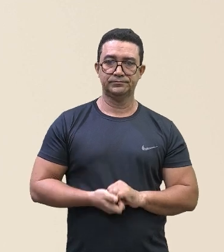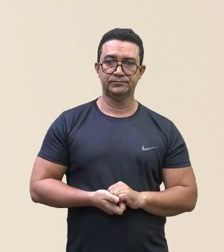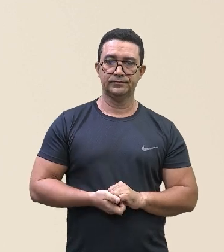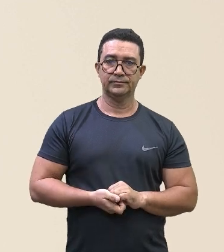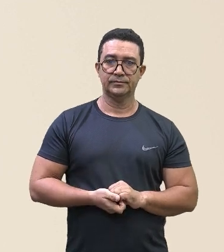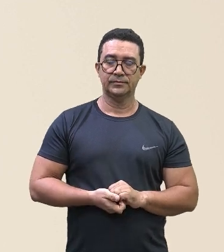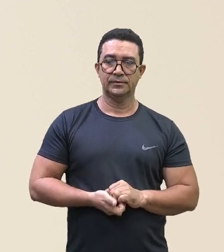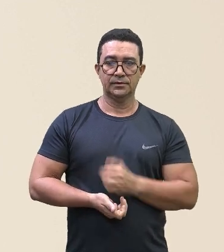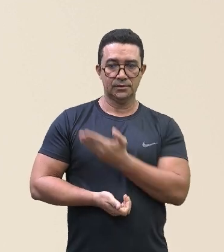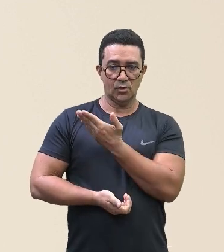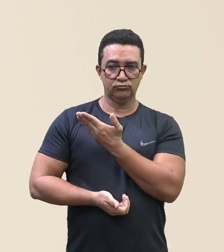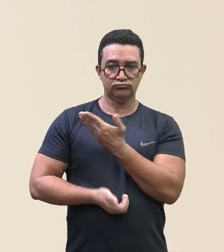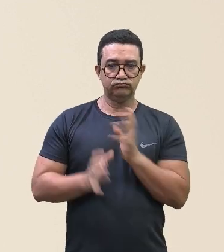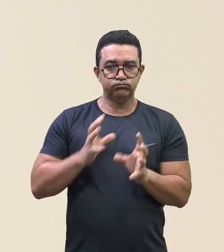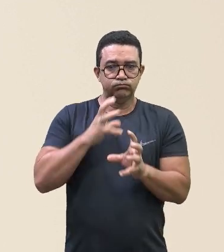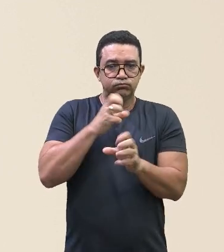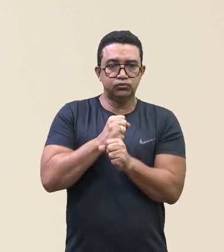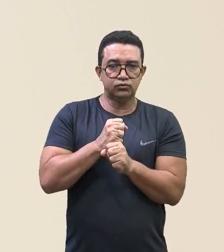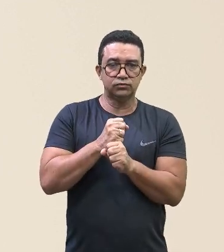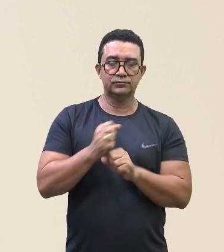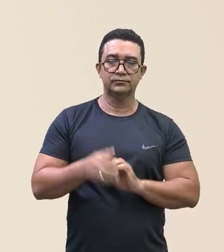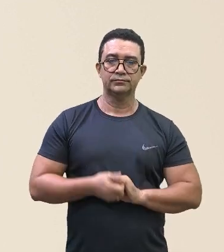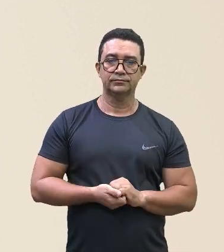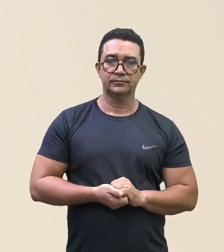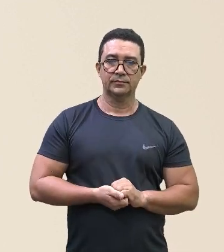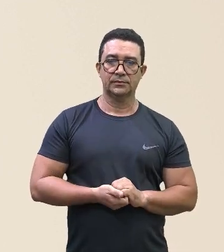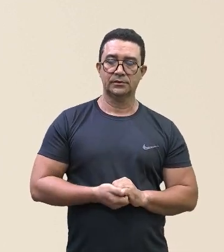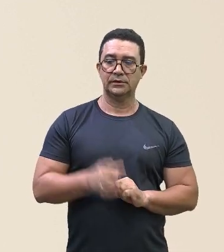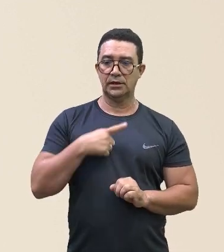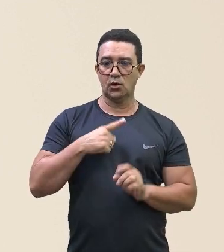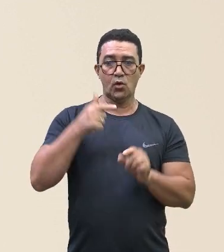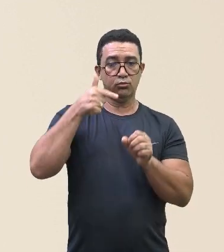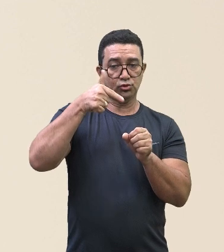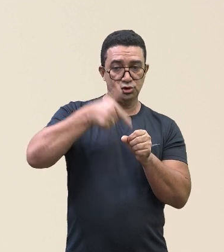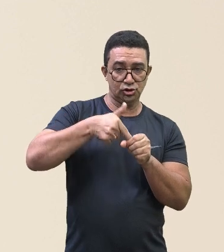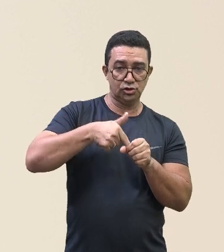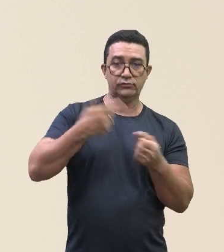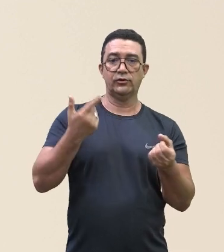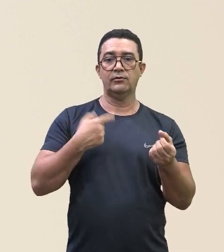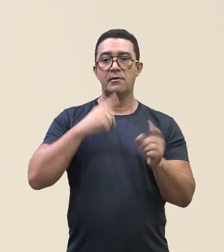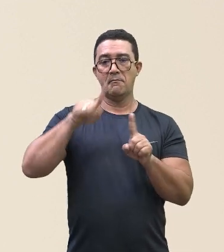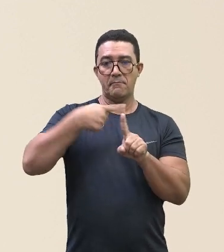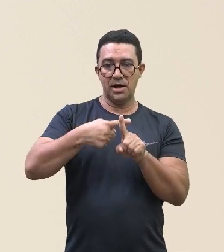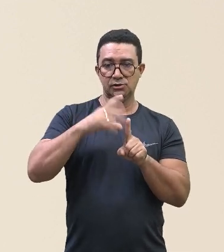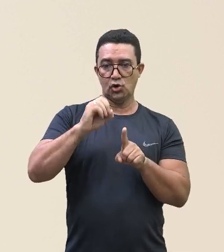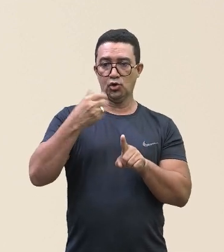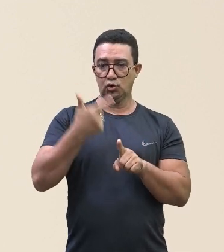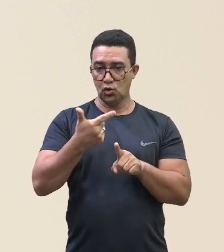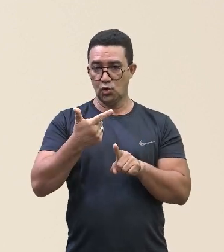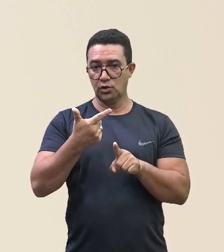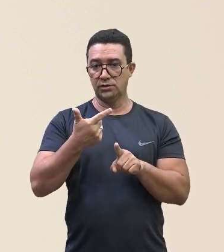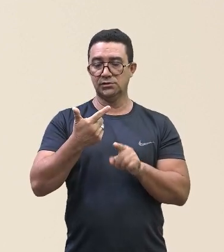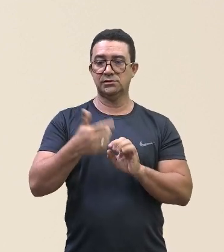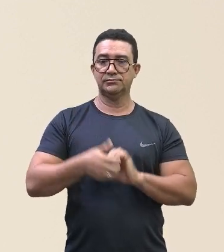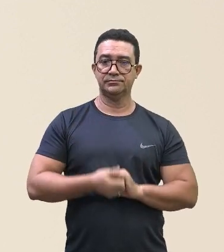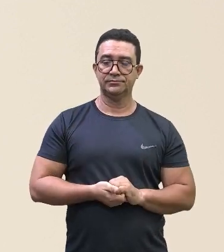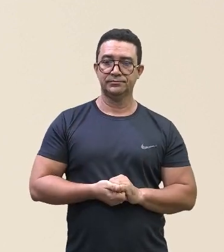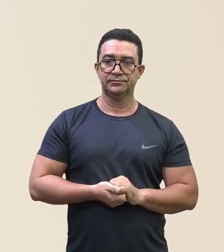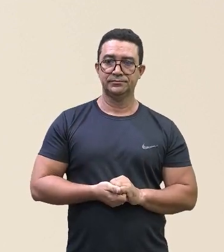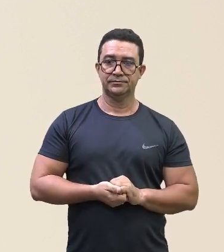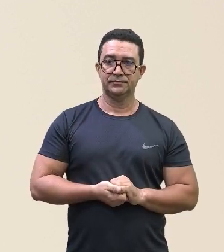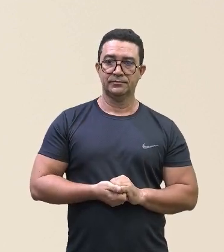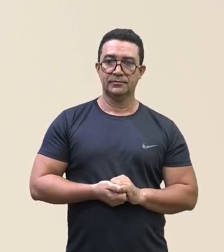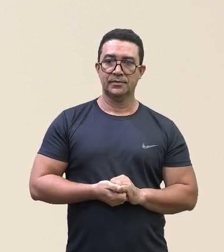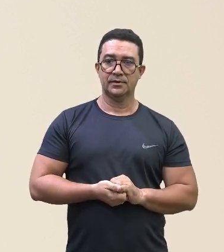Observe aqui agora a equação de uma reação de combustão. Nós vamos ter um combustível, o comburente, né, que é a substância